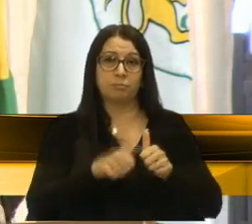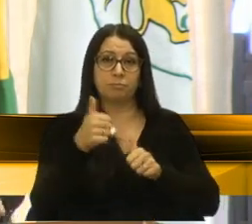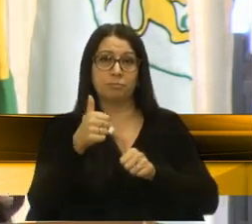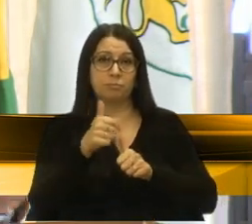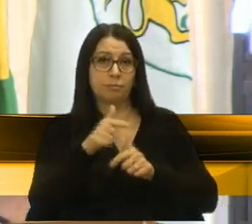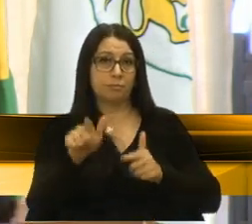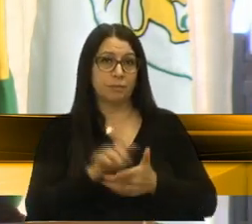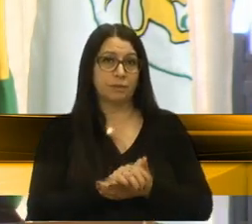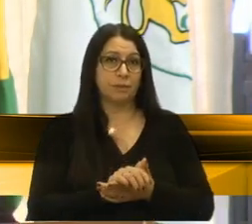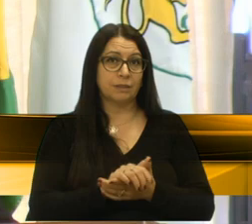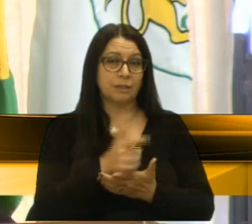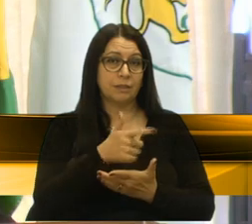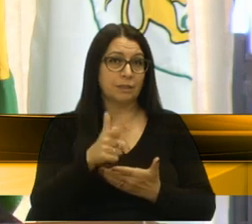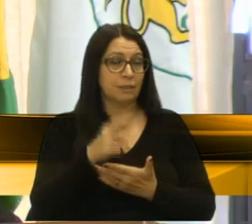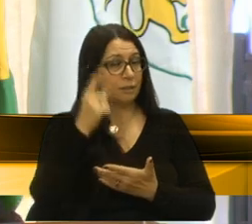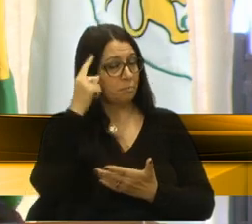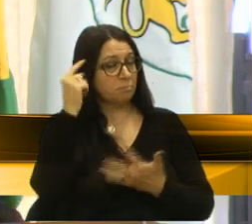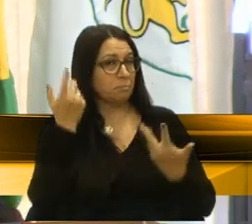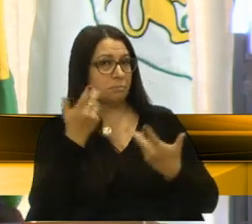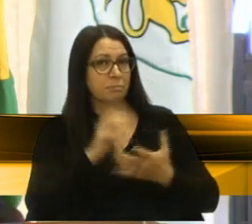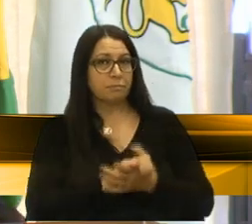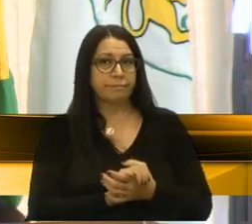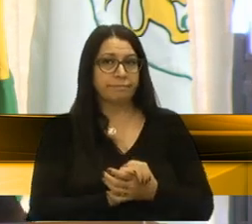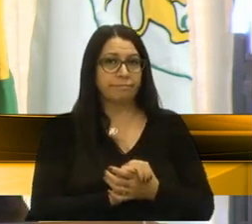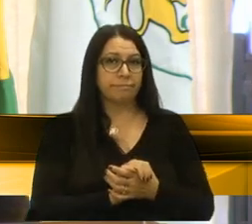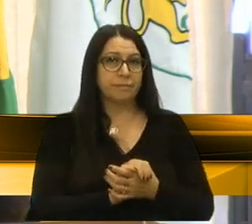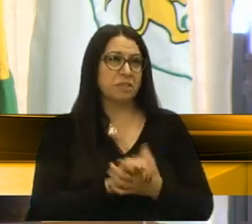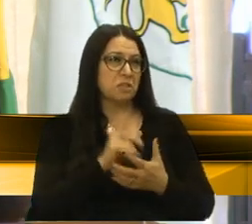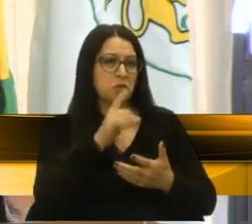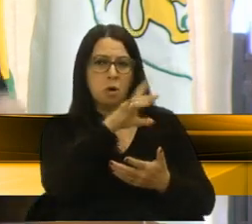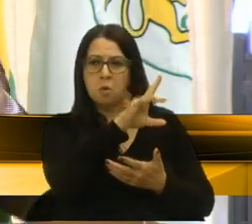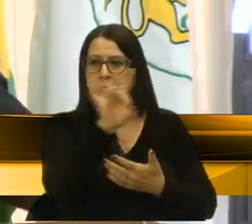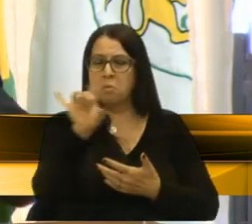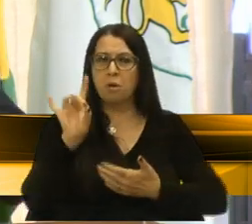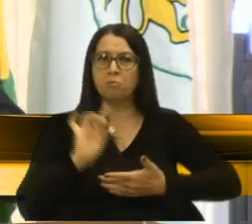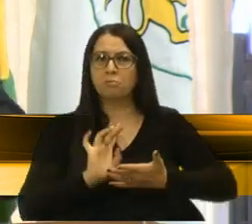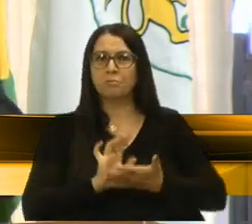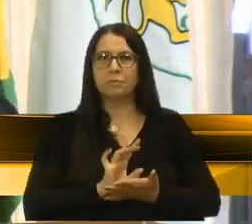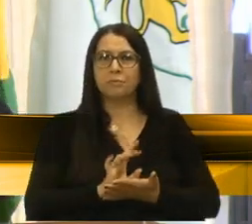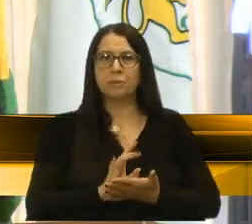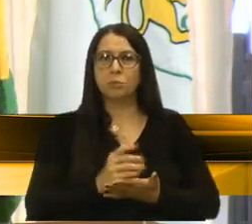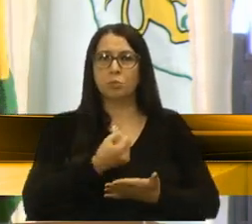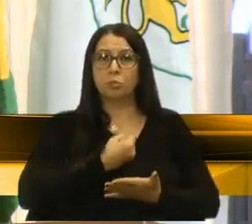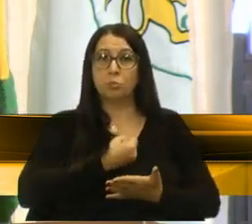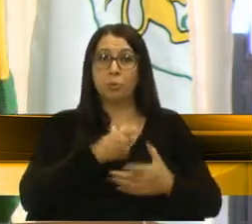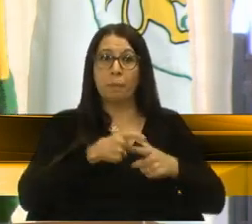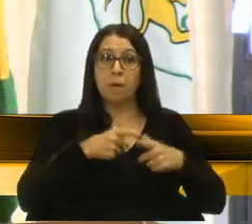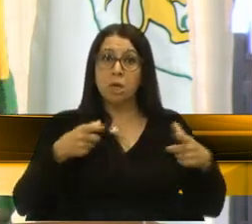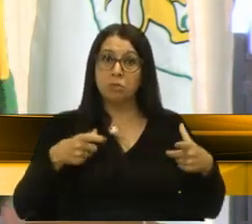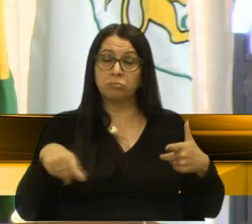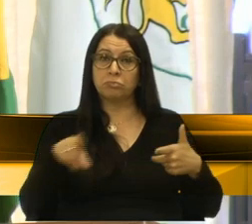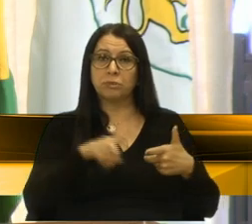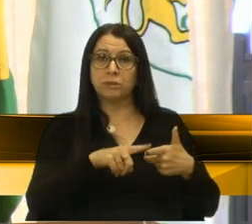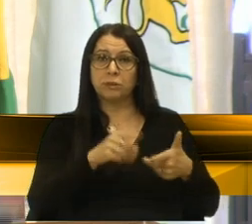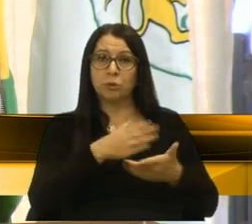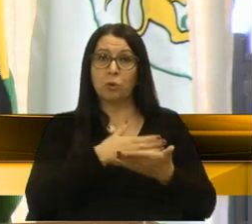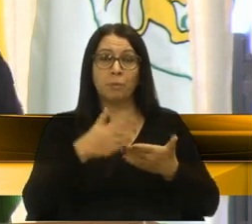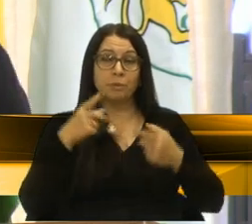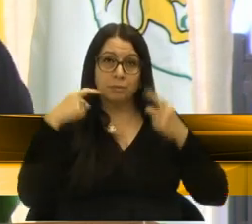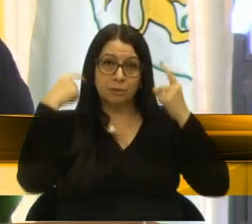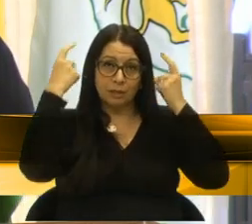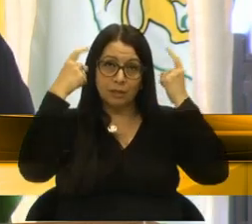estava... Pensei que era mais esporádico, mas o número está aumentando, então começa a